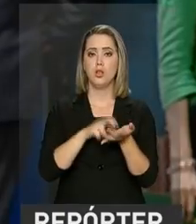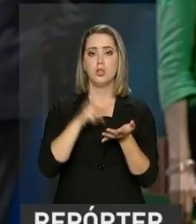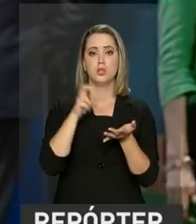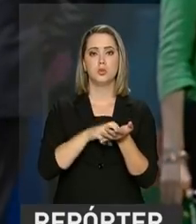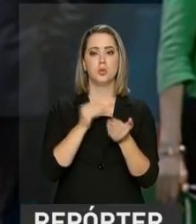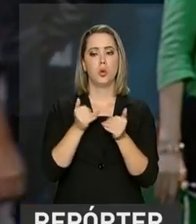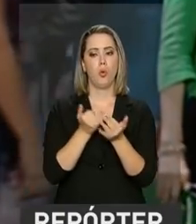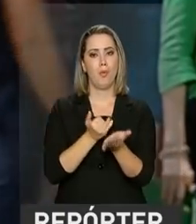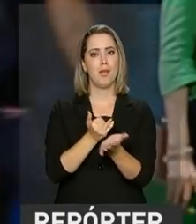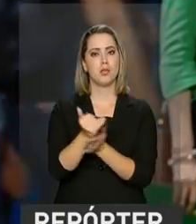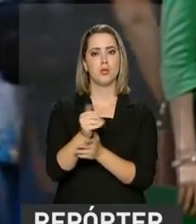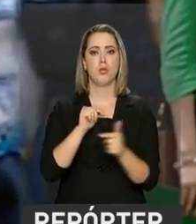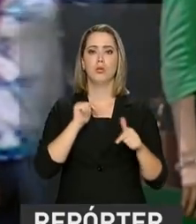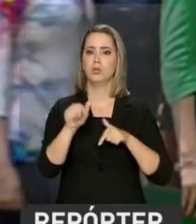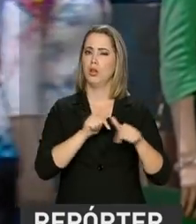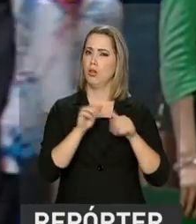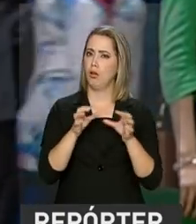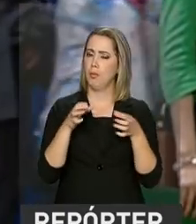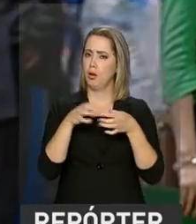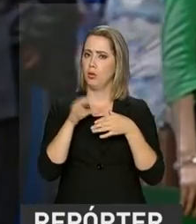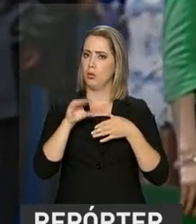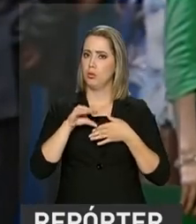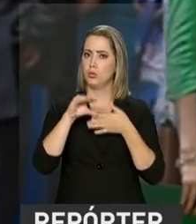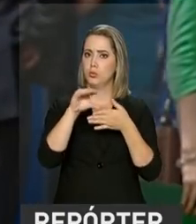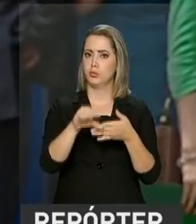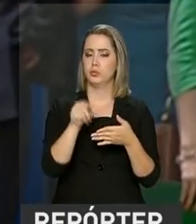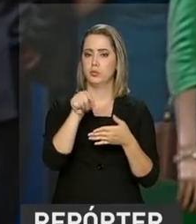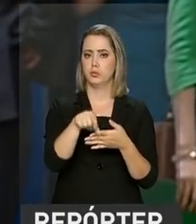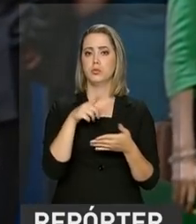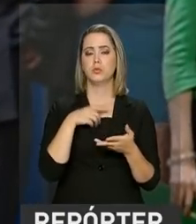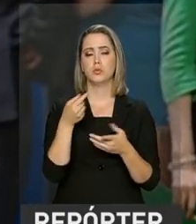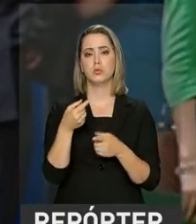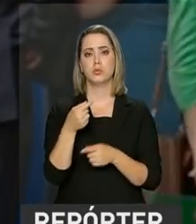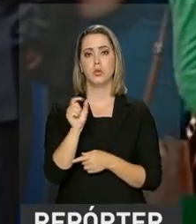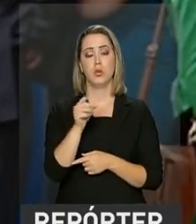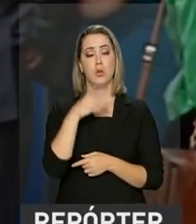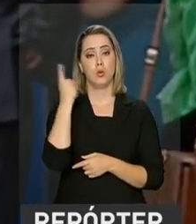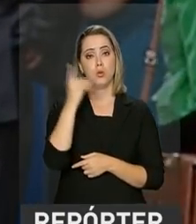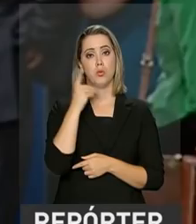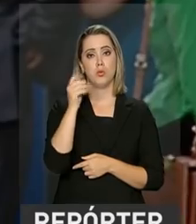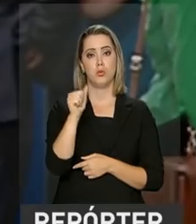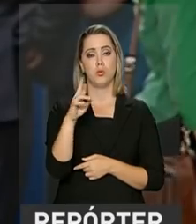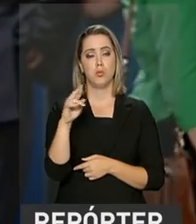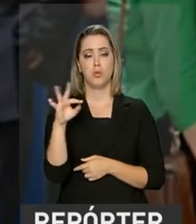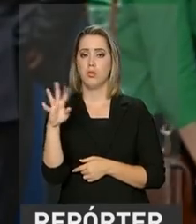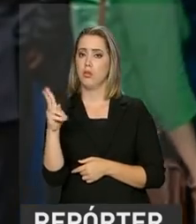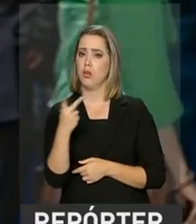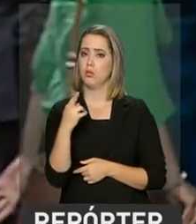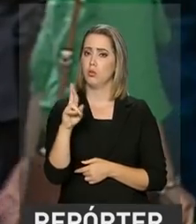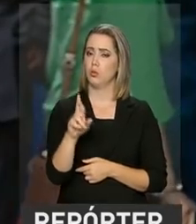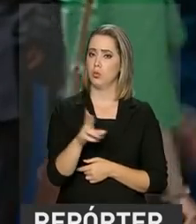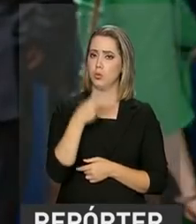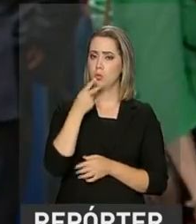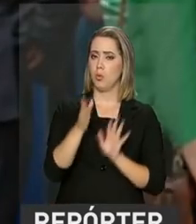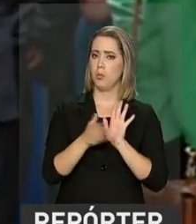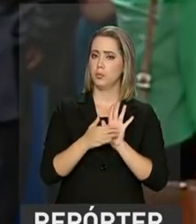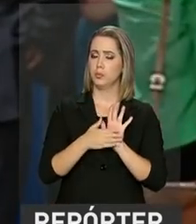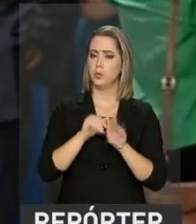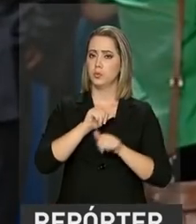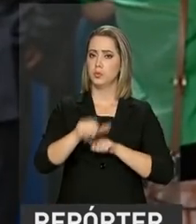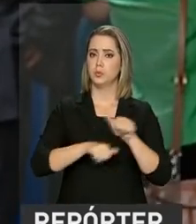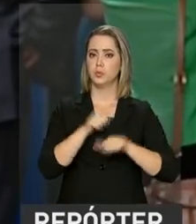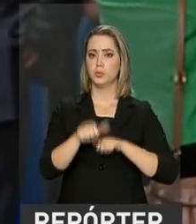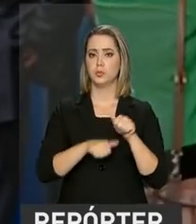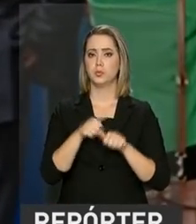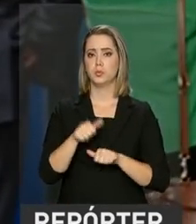inaugurada aqui, quando a comissão começou a funcionar, podemos dizer assim, o deputado Arthur Maia apresentou mais uma mudança